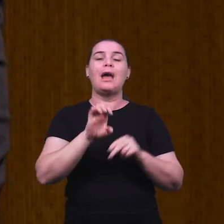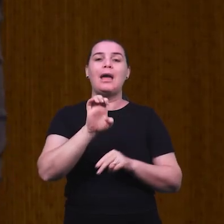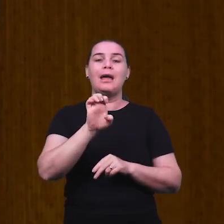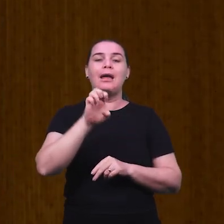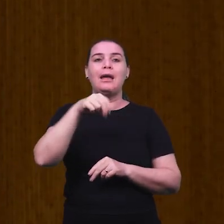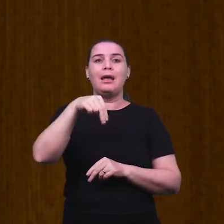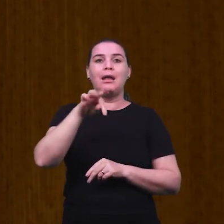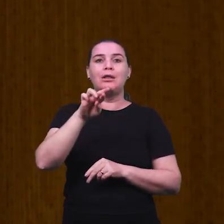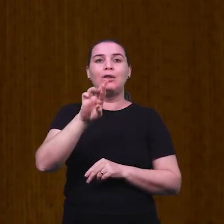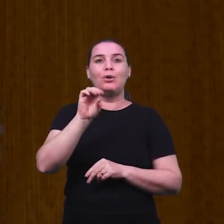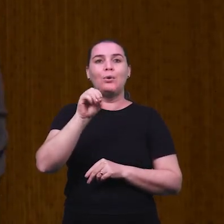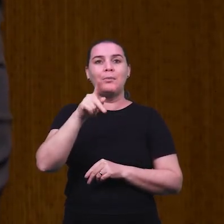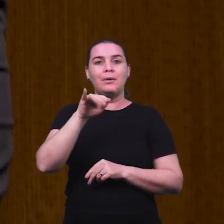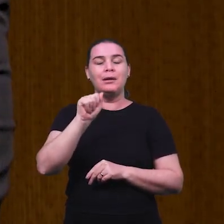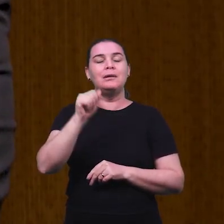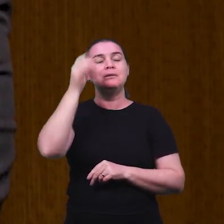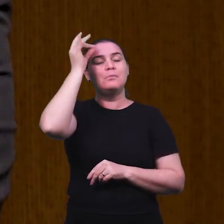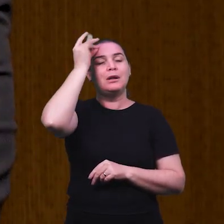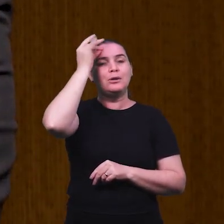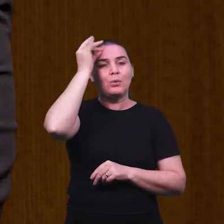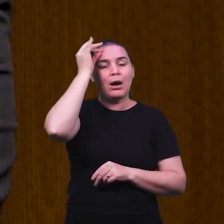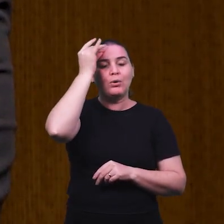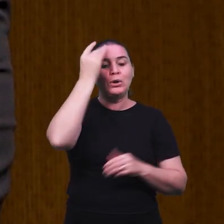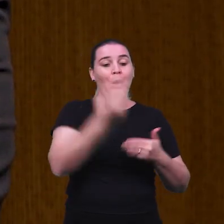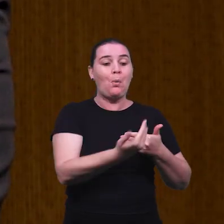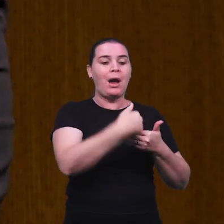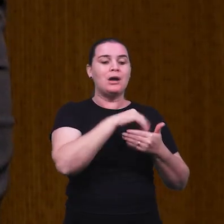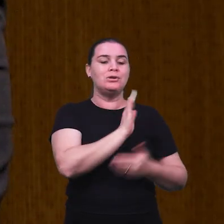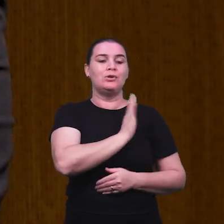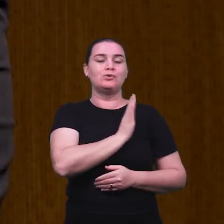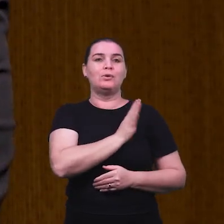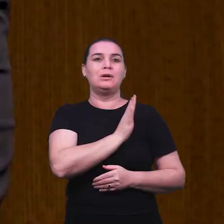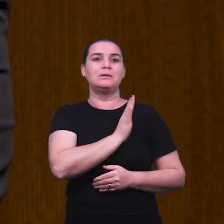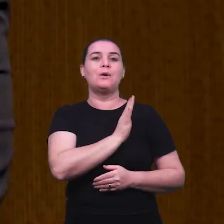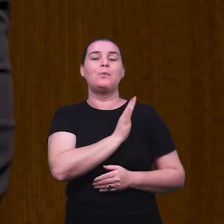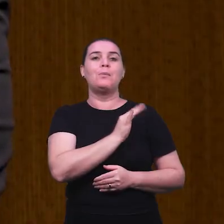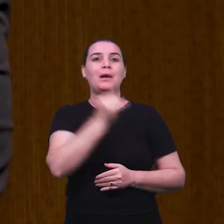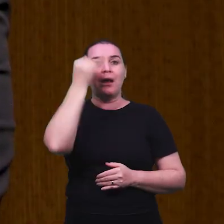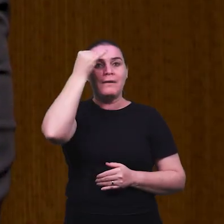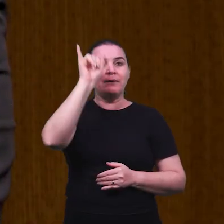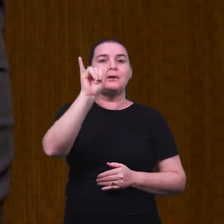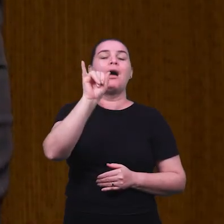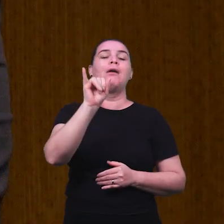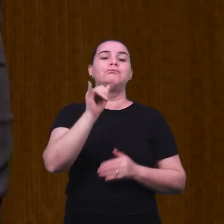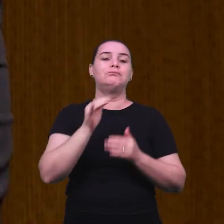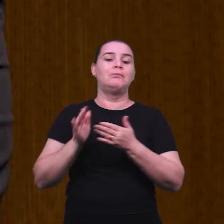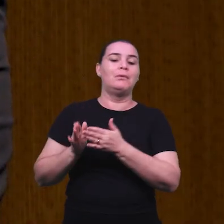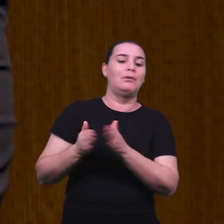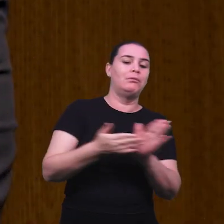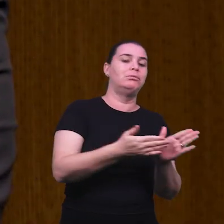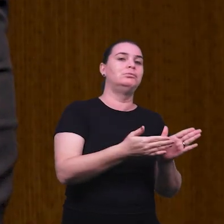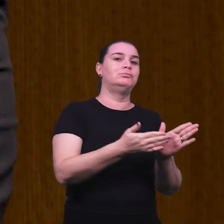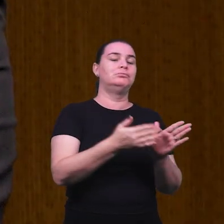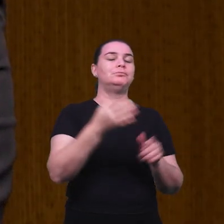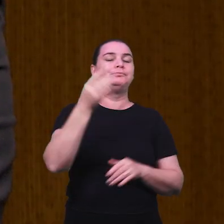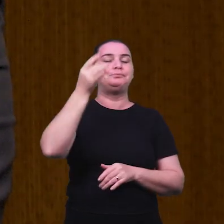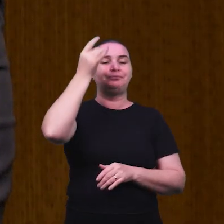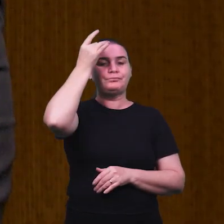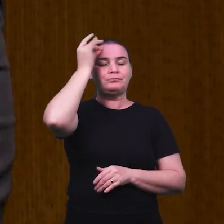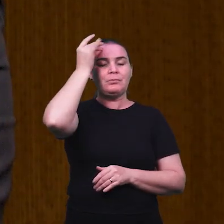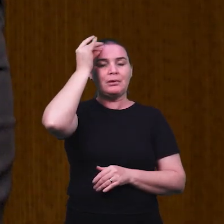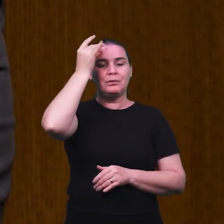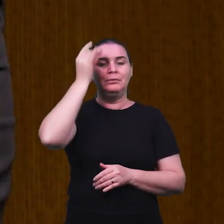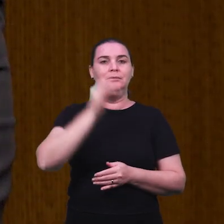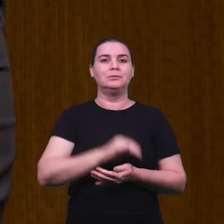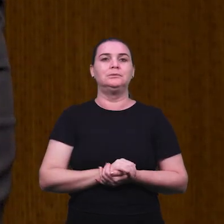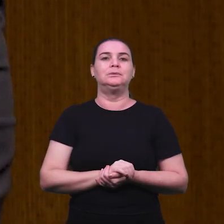não venhamos a entrar na queda, né? Mas pelo contrário, através da operação do Espírito